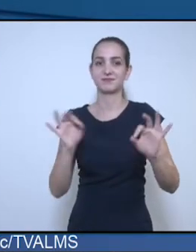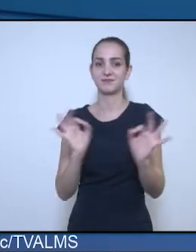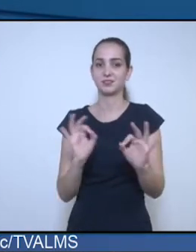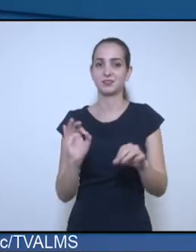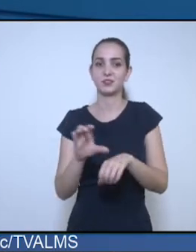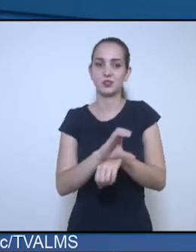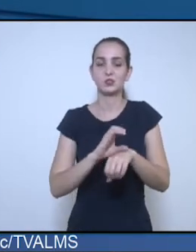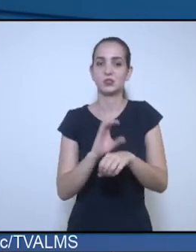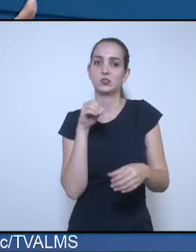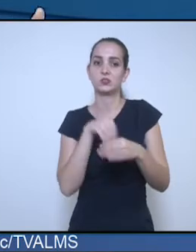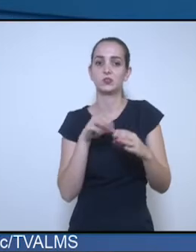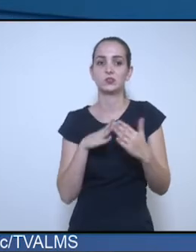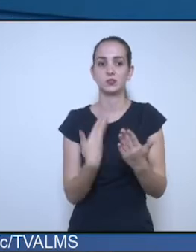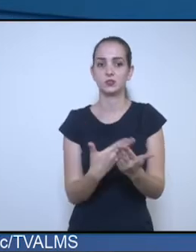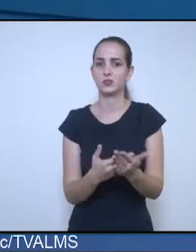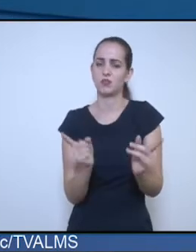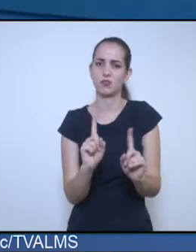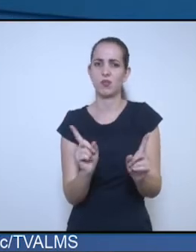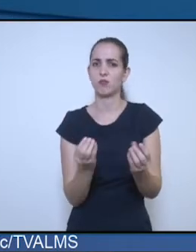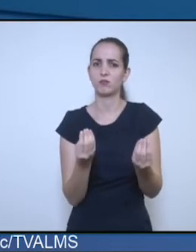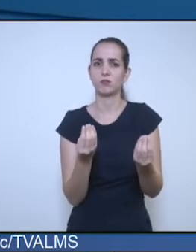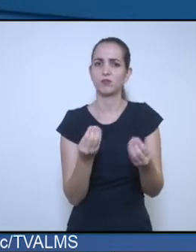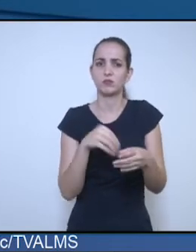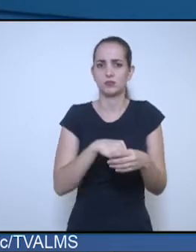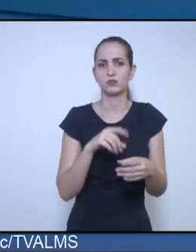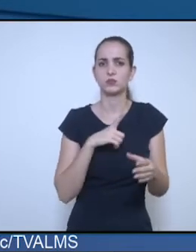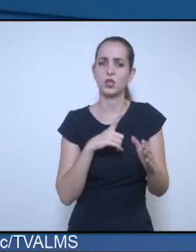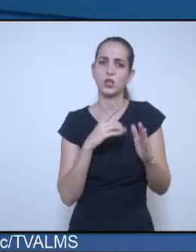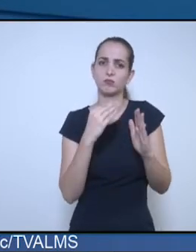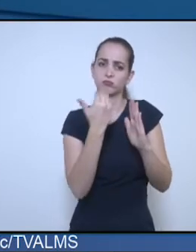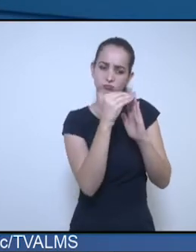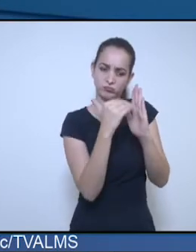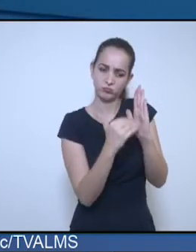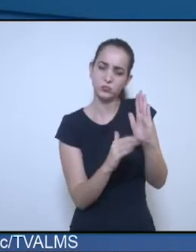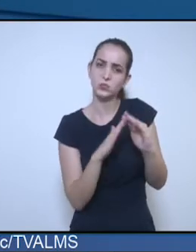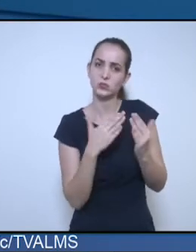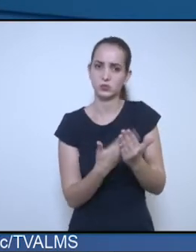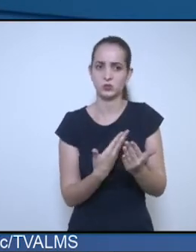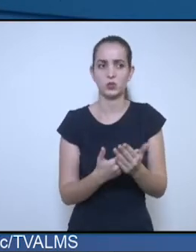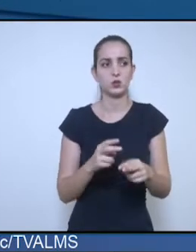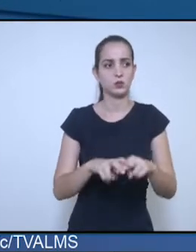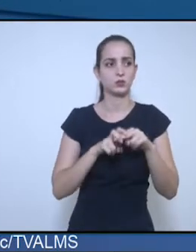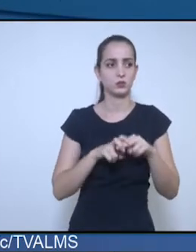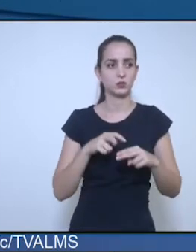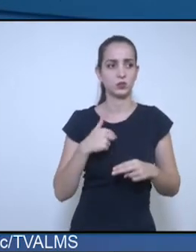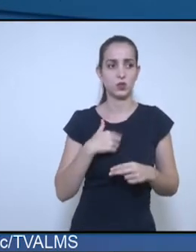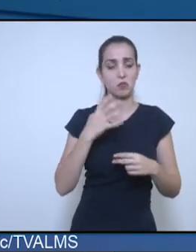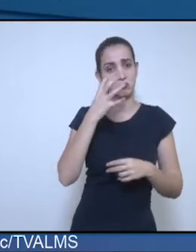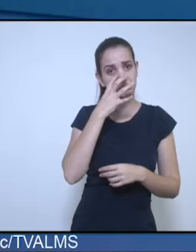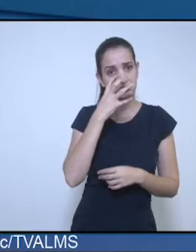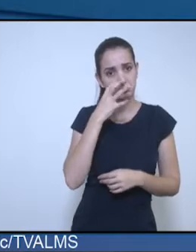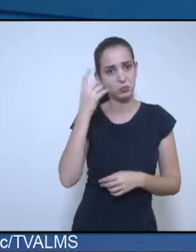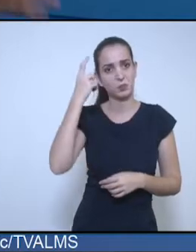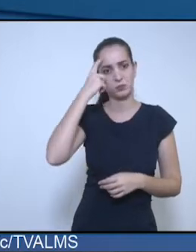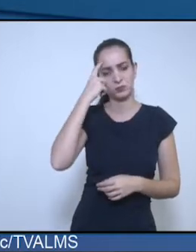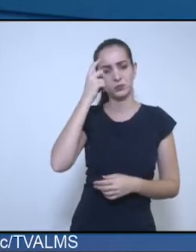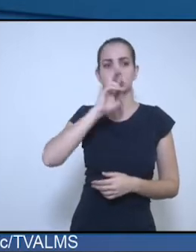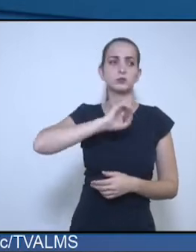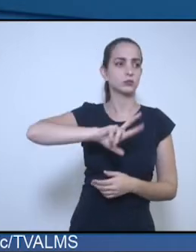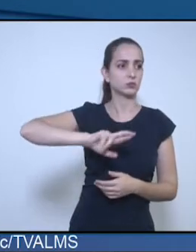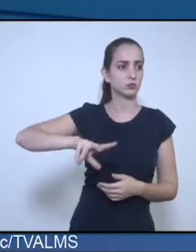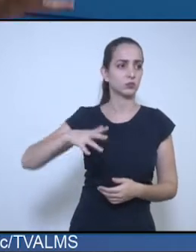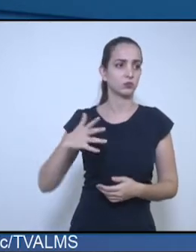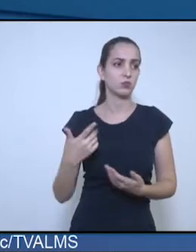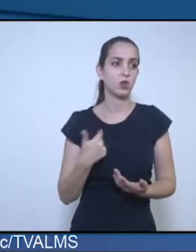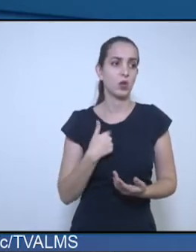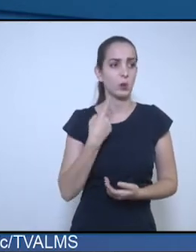Constituição nas escolas. Não faz parte de nenhum currículo escolar isso. Então eu fiquei observando, pensando aqui com os meus